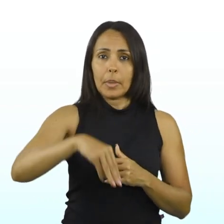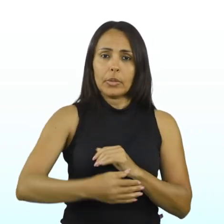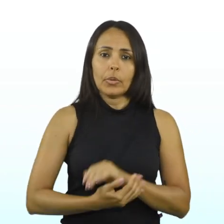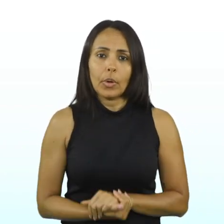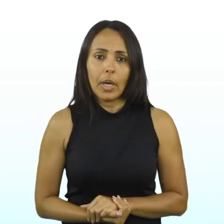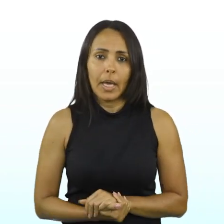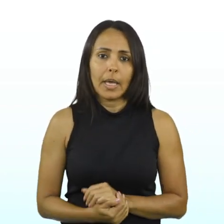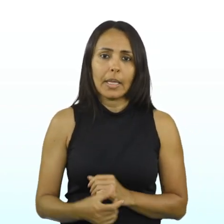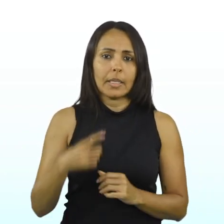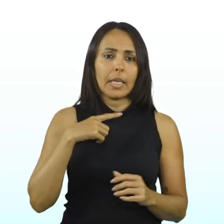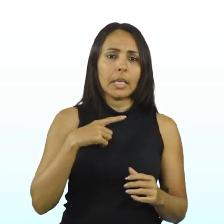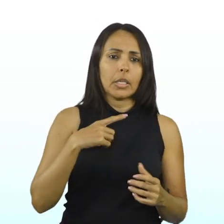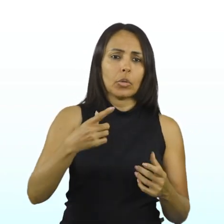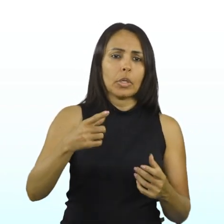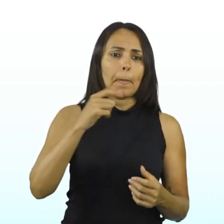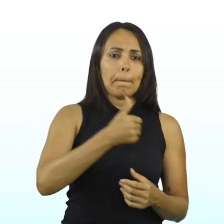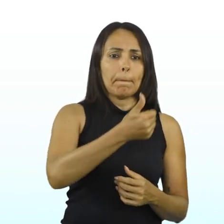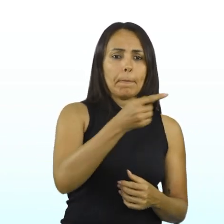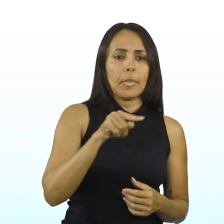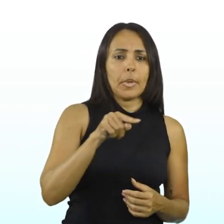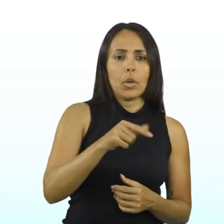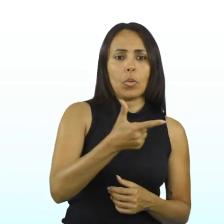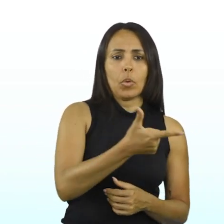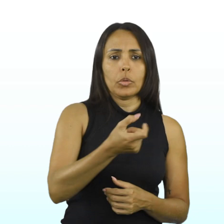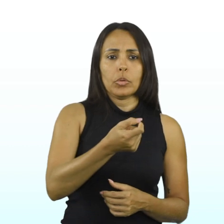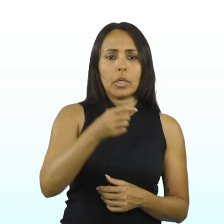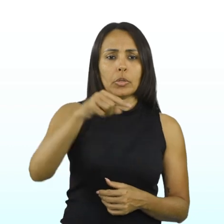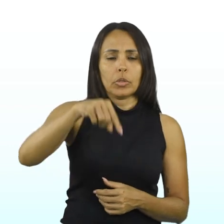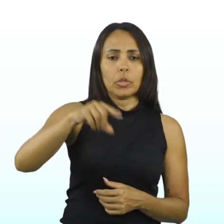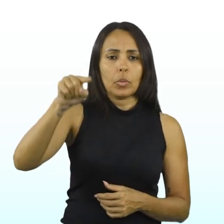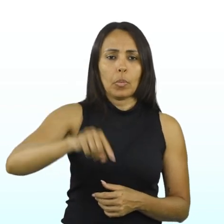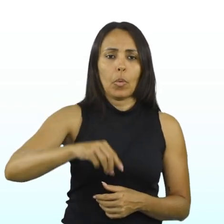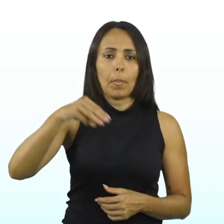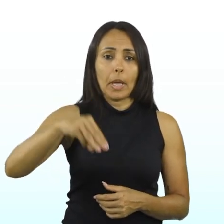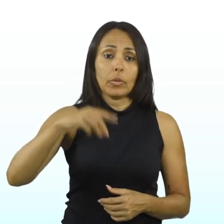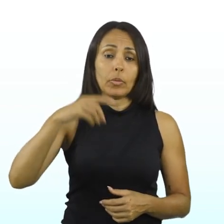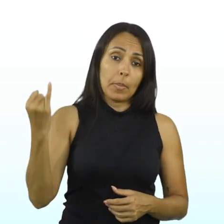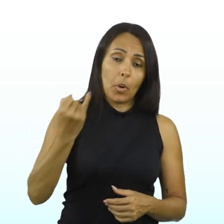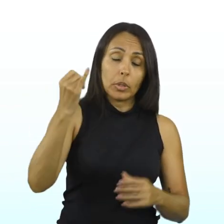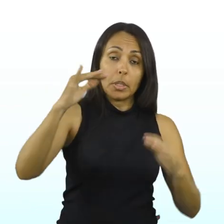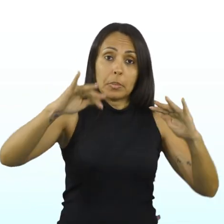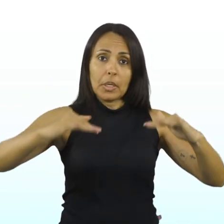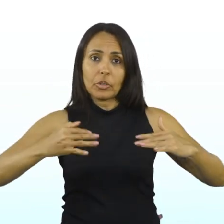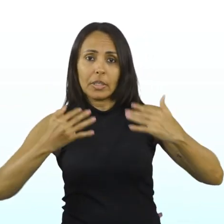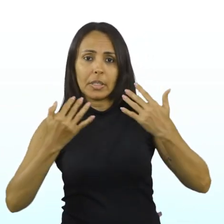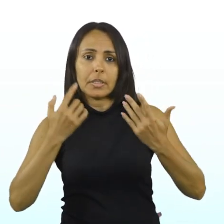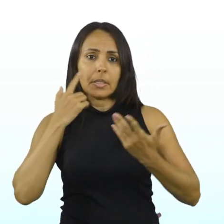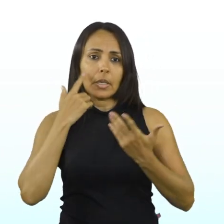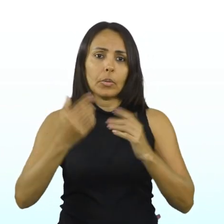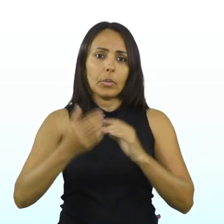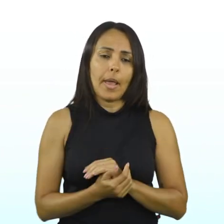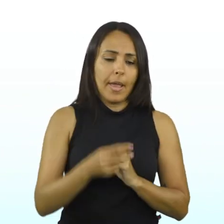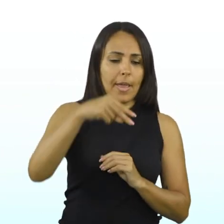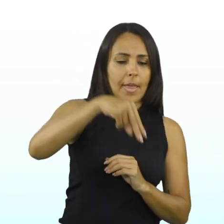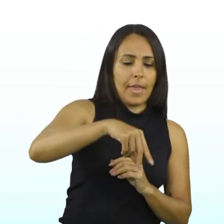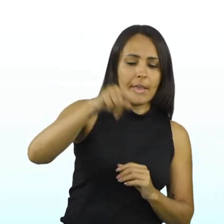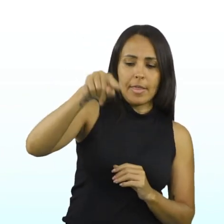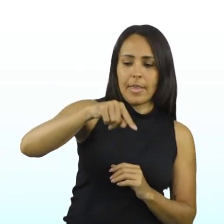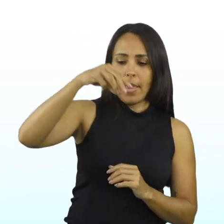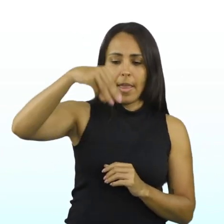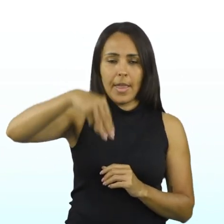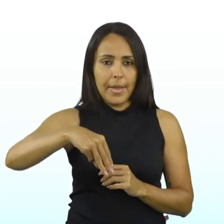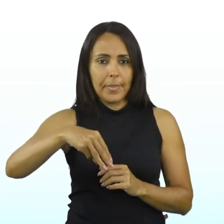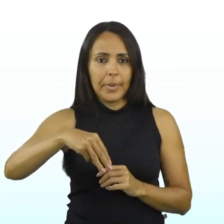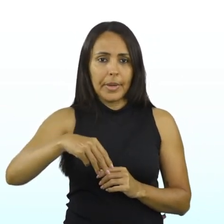centímetros. A mola tem constante elástica de 1.200 newtons por metro. É importante você prestar atenção, ó, que a unidade de medida está newton por